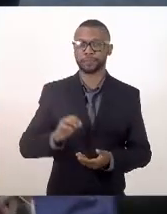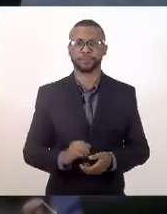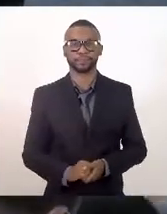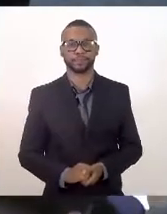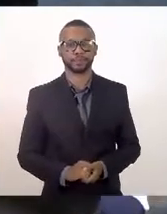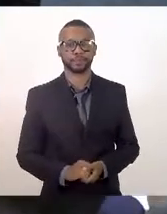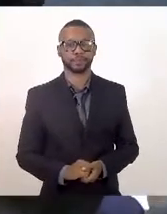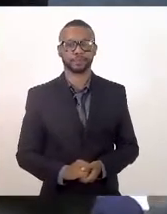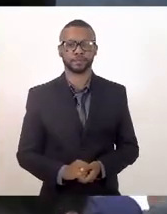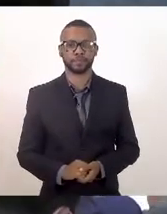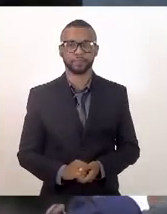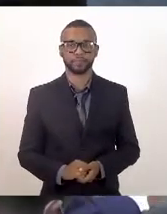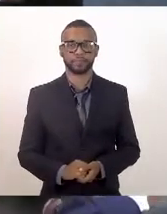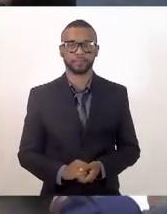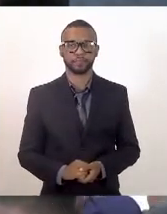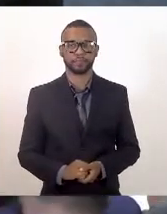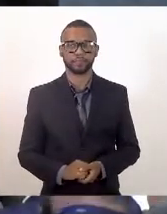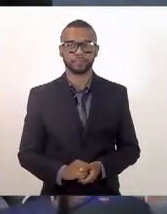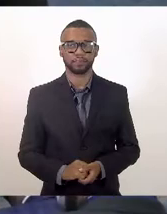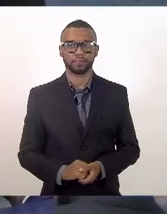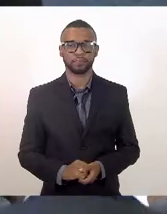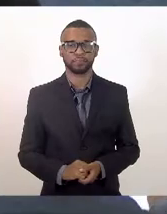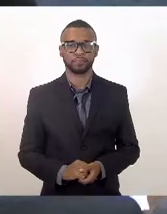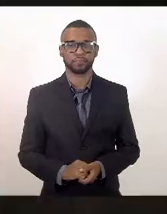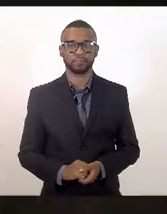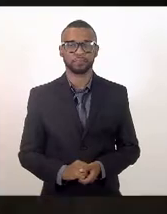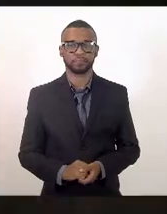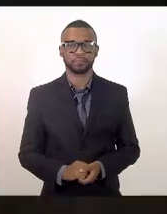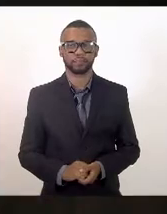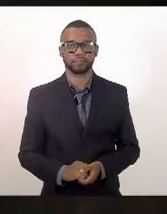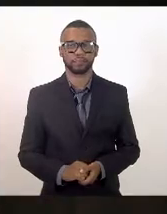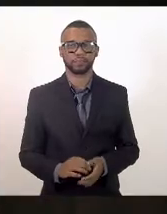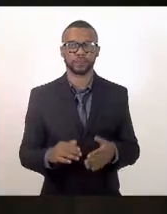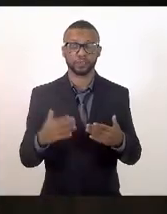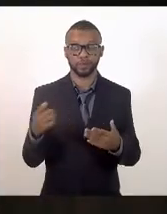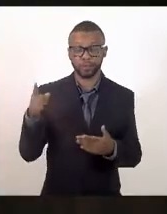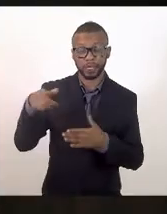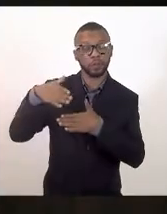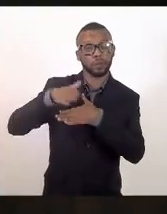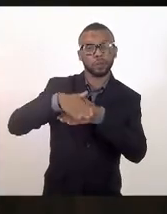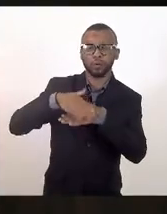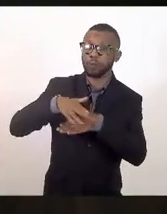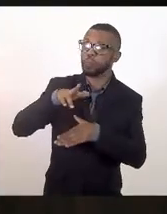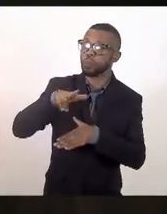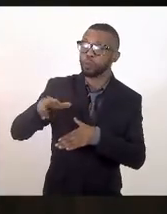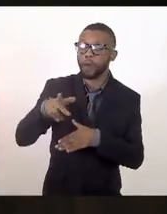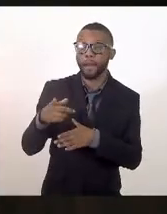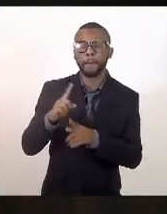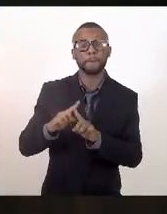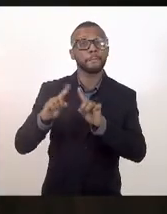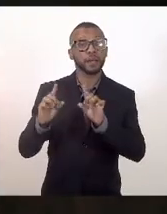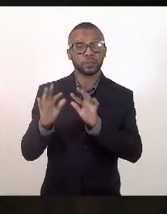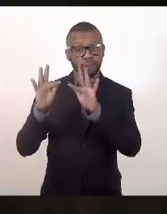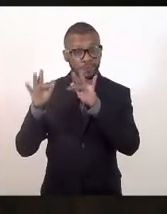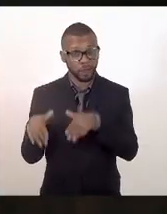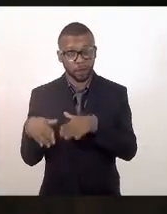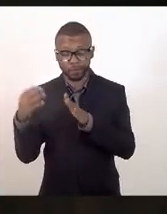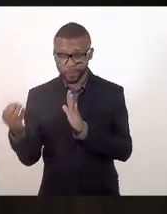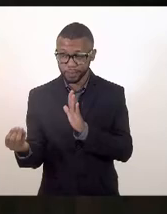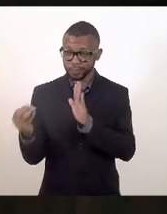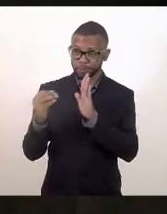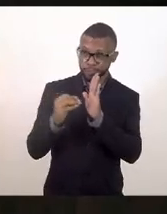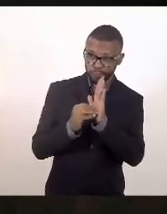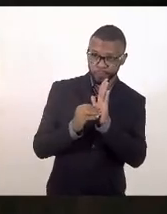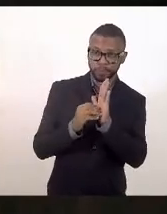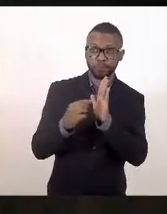Eu vou, deputado Márcio. Vossa Excelência ainda não consta como autor. Ao final, vamos conceder com autoria para outros